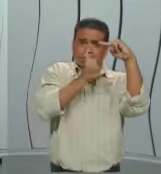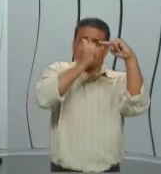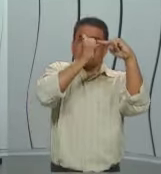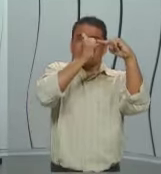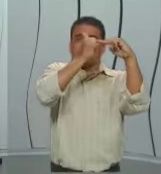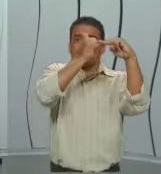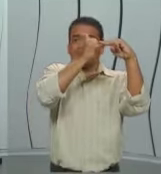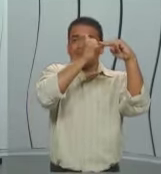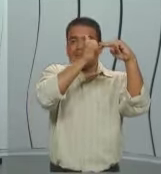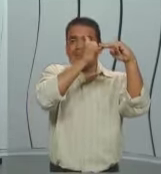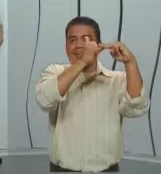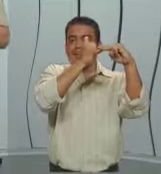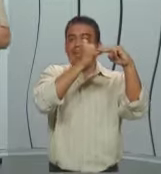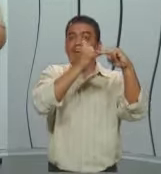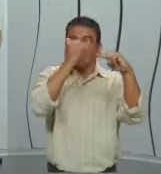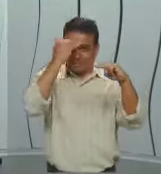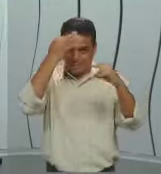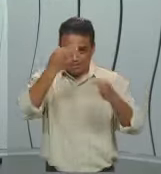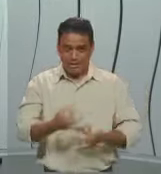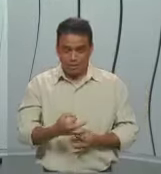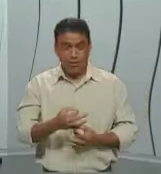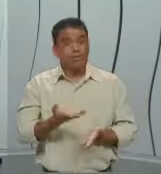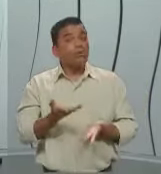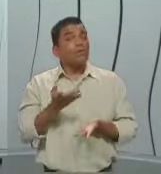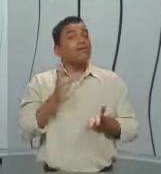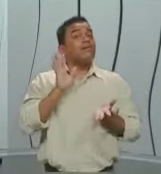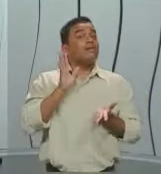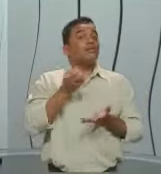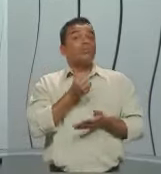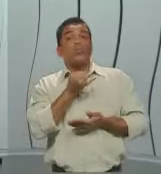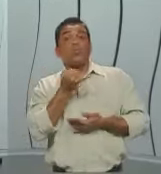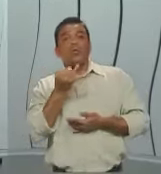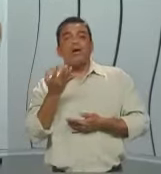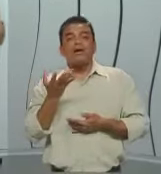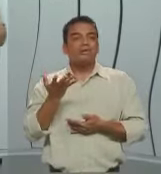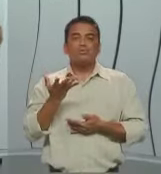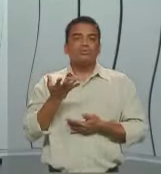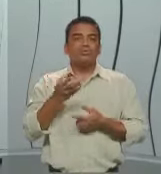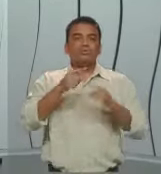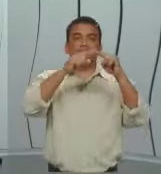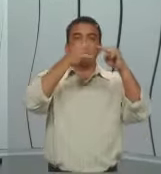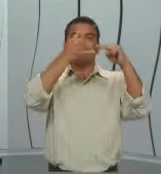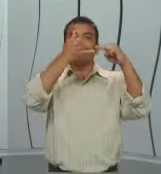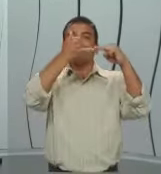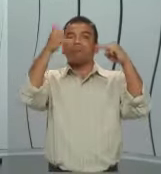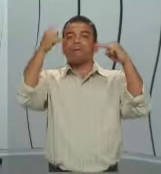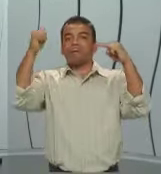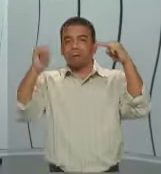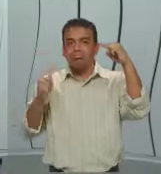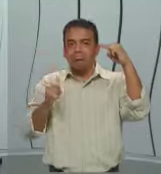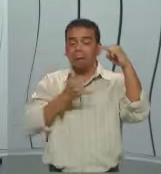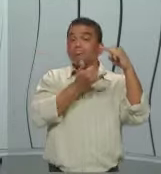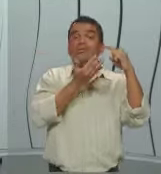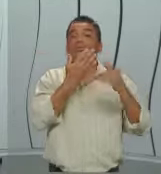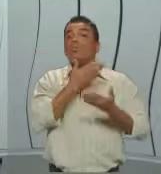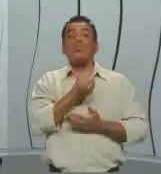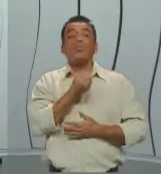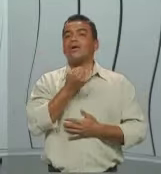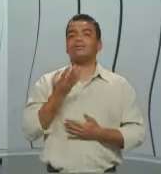certo? Pessoal, nesse caso, quantos caminhos a corrente tem para poder fazer esse